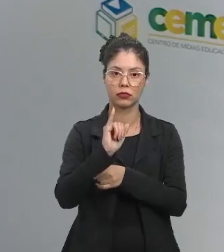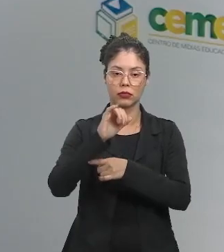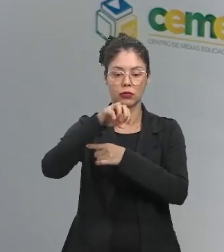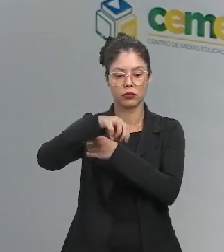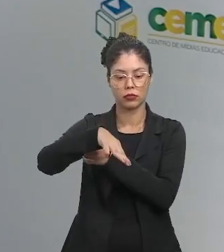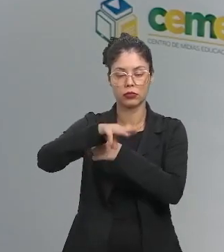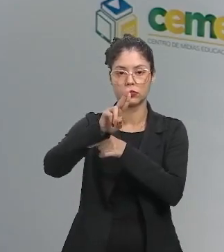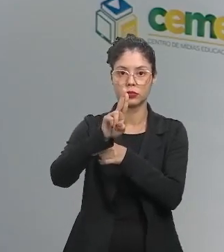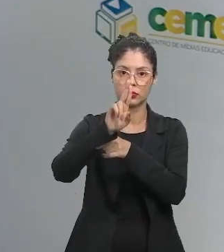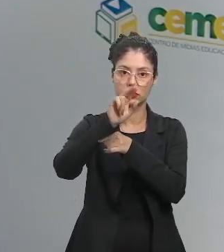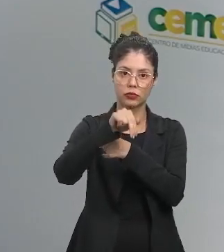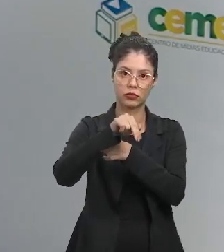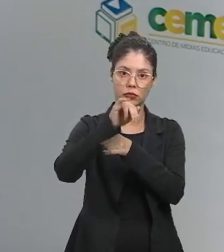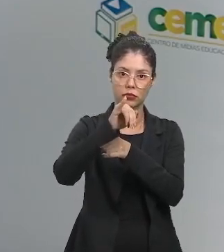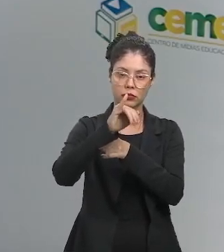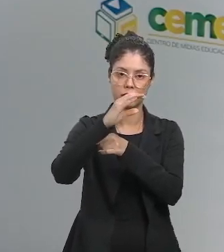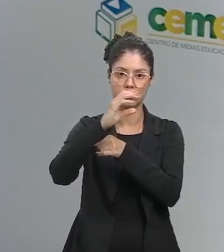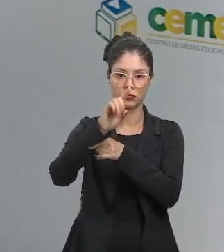imunização.